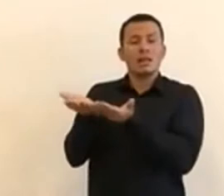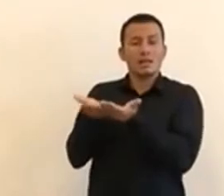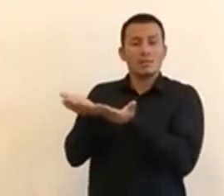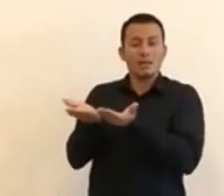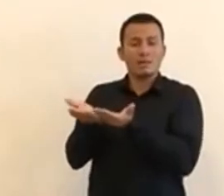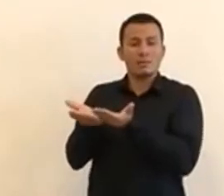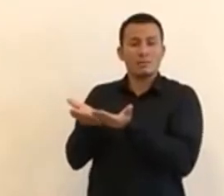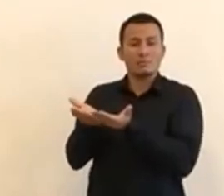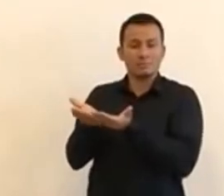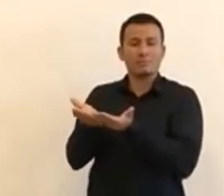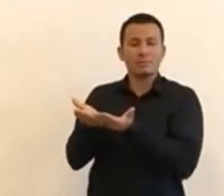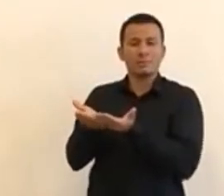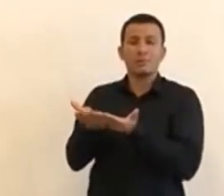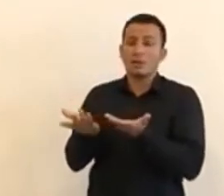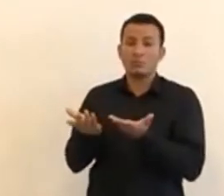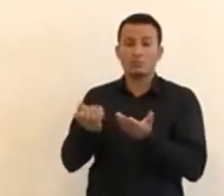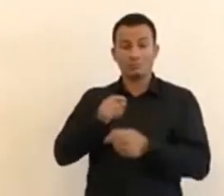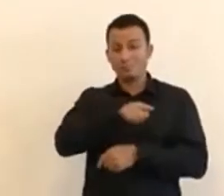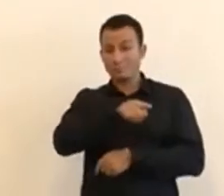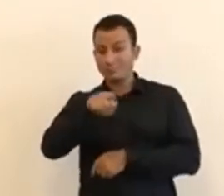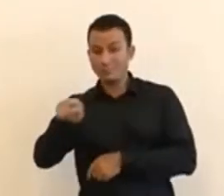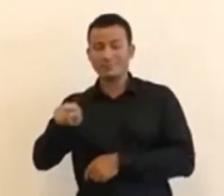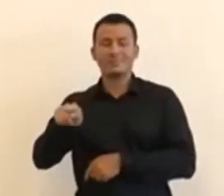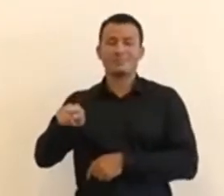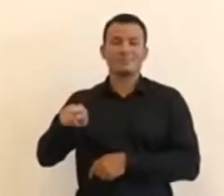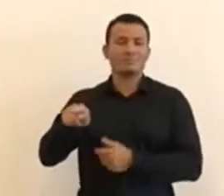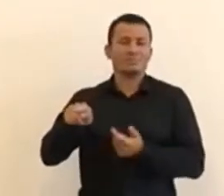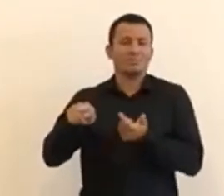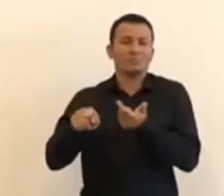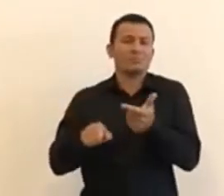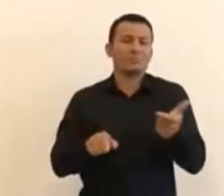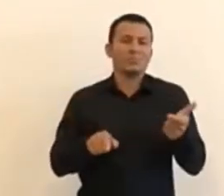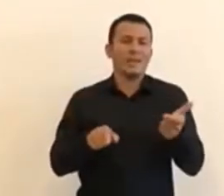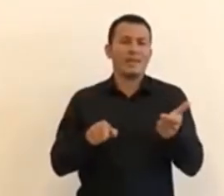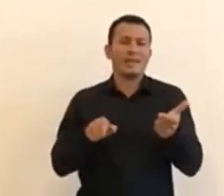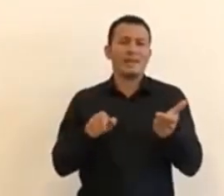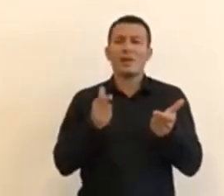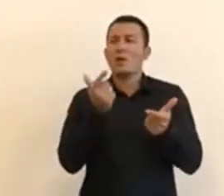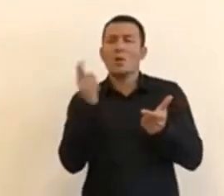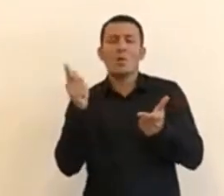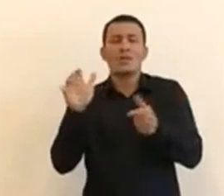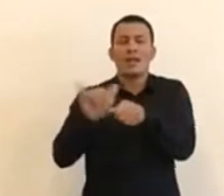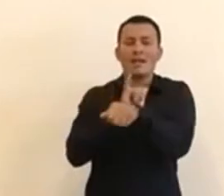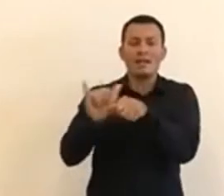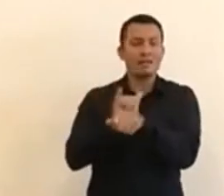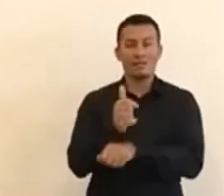Senhores, senhoras, não existe outra saída.